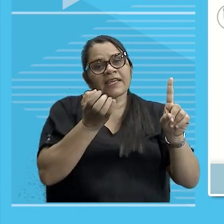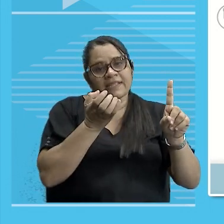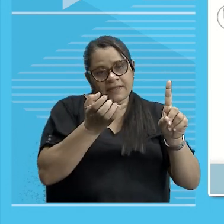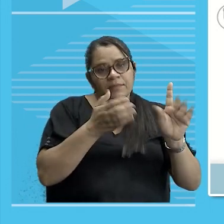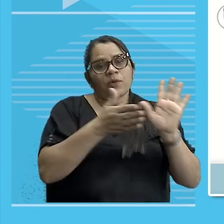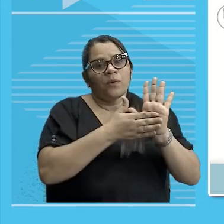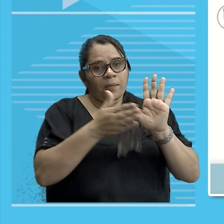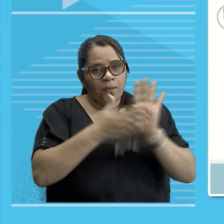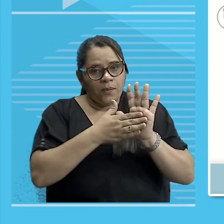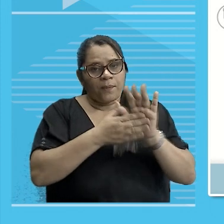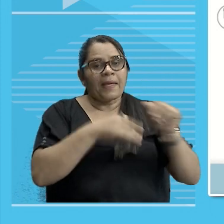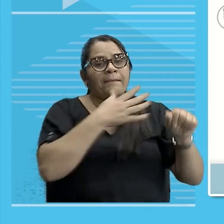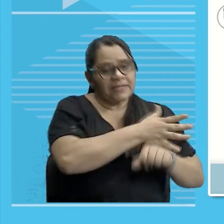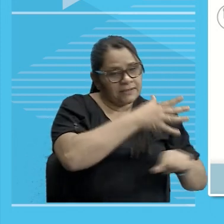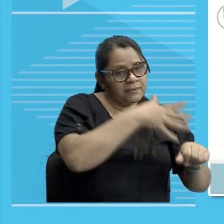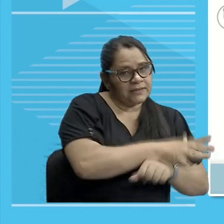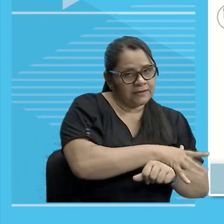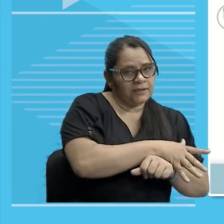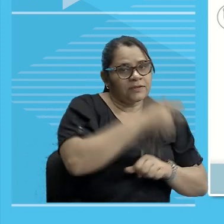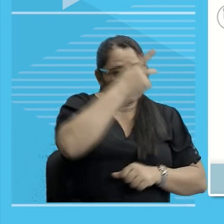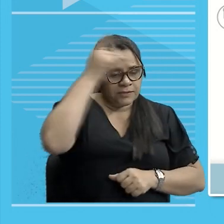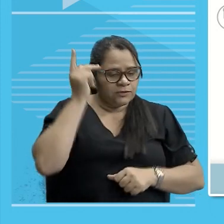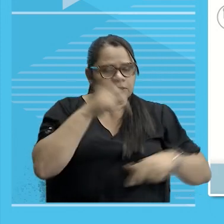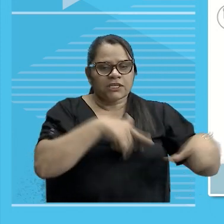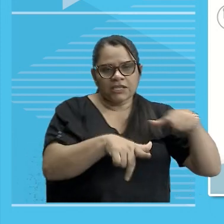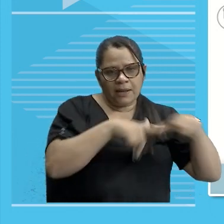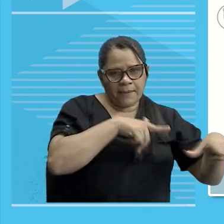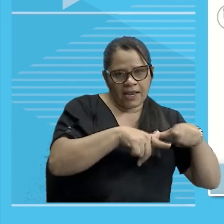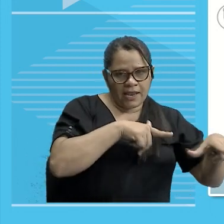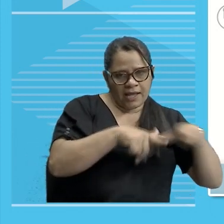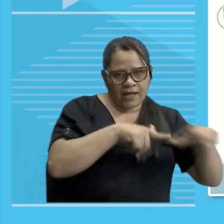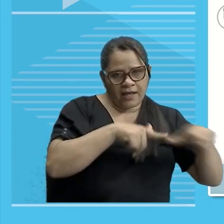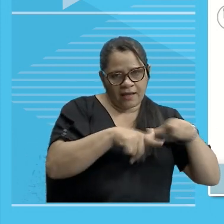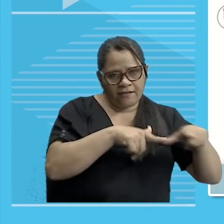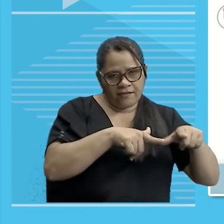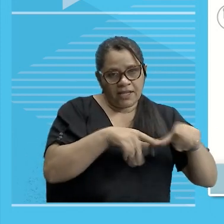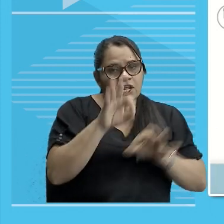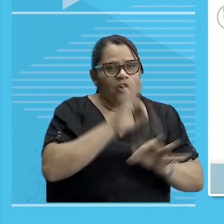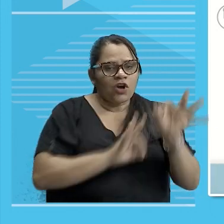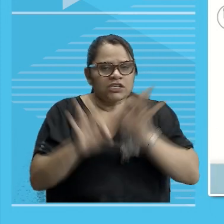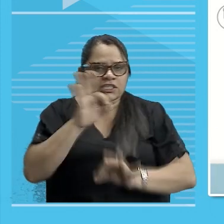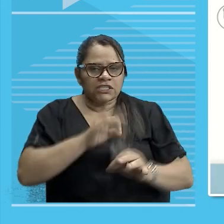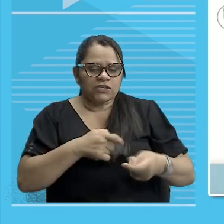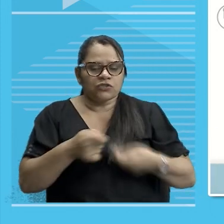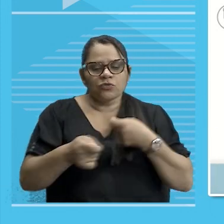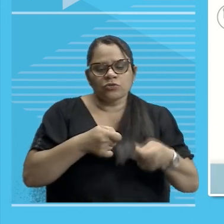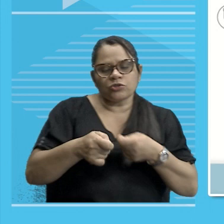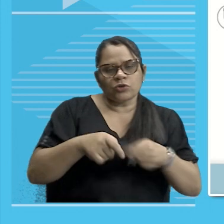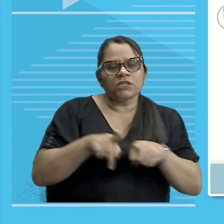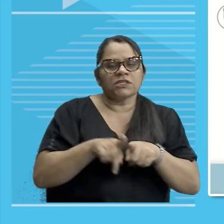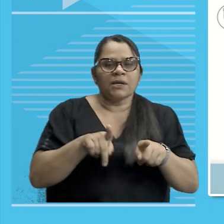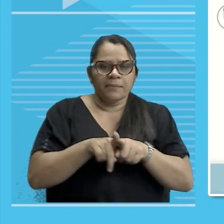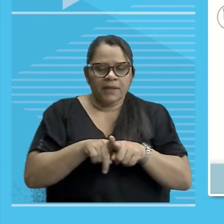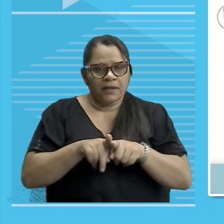participação dos Trabalhadores nas atividades de planejamento e controle